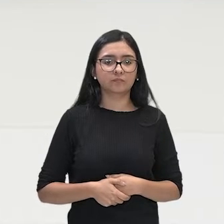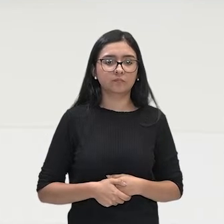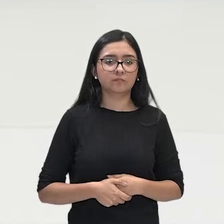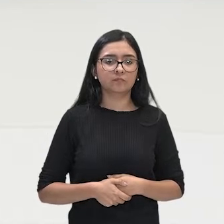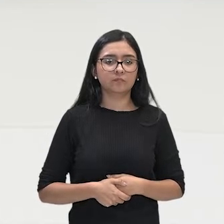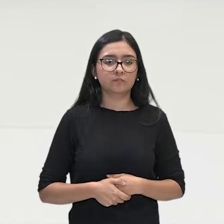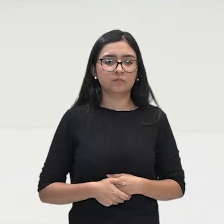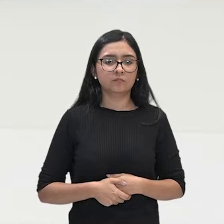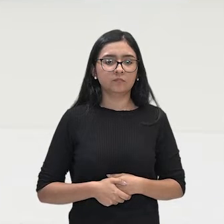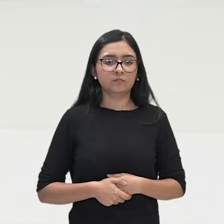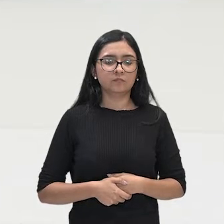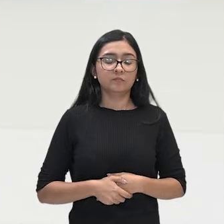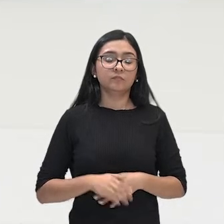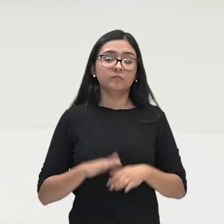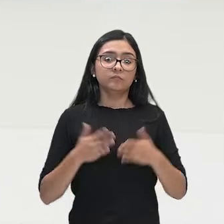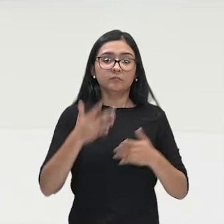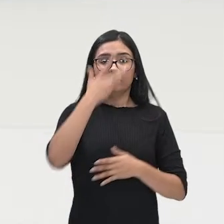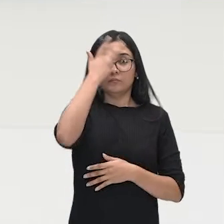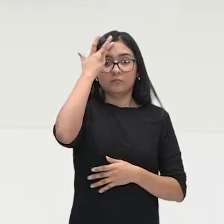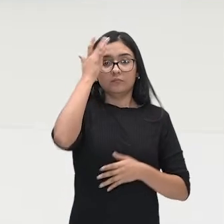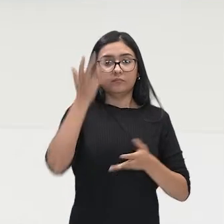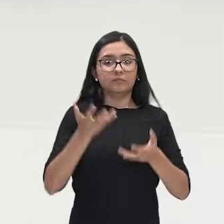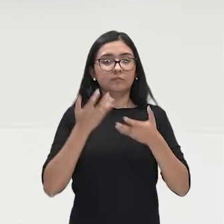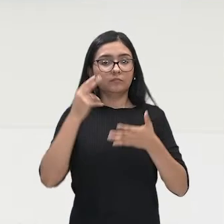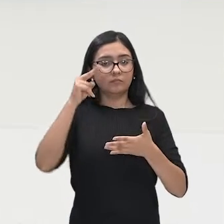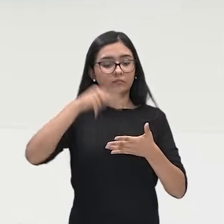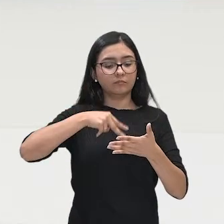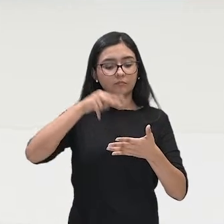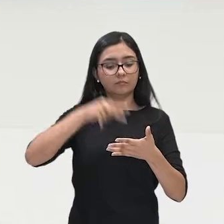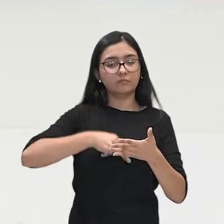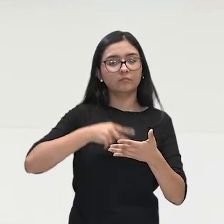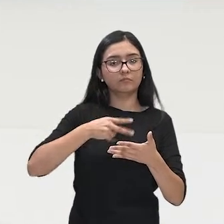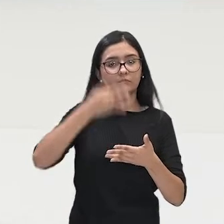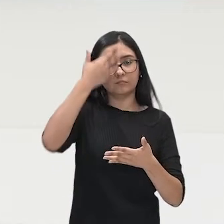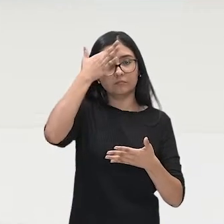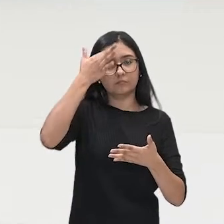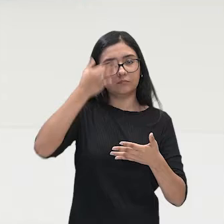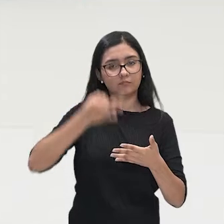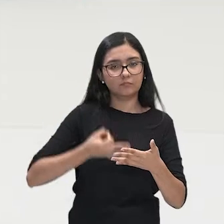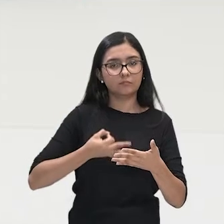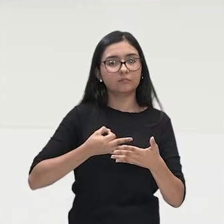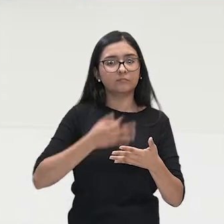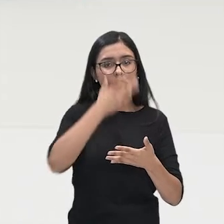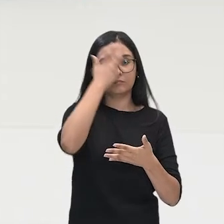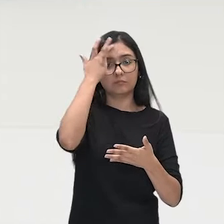ele quer ouvir, para que o leitor também